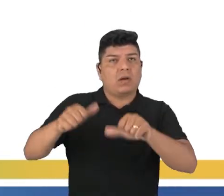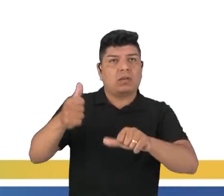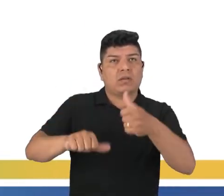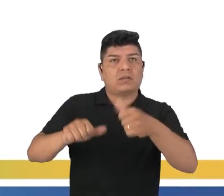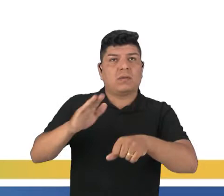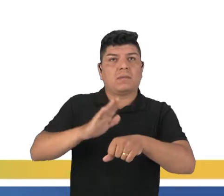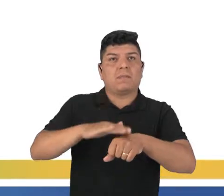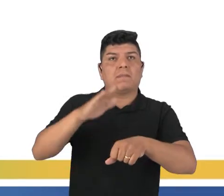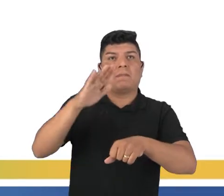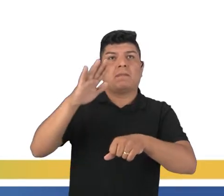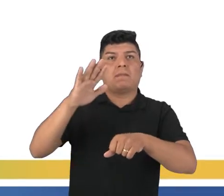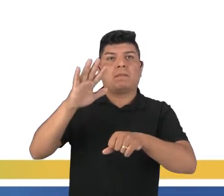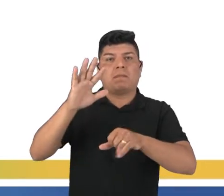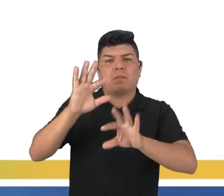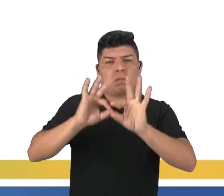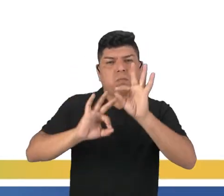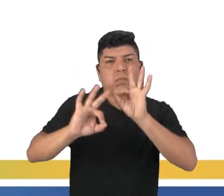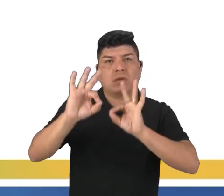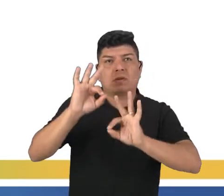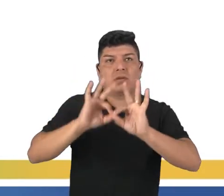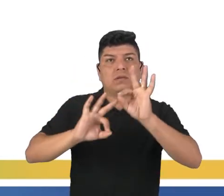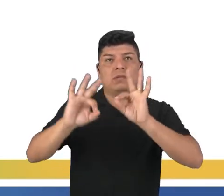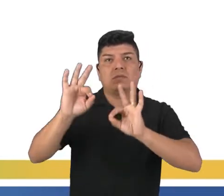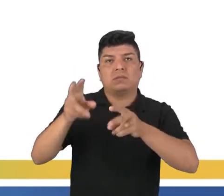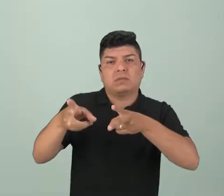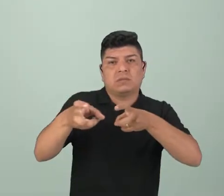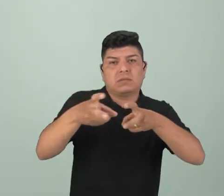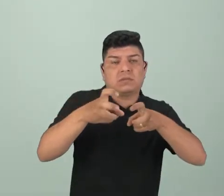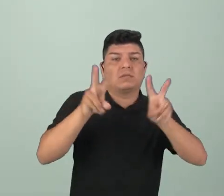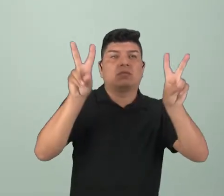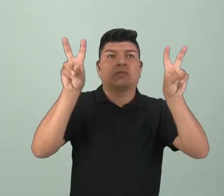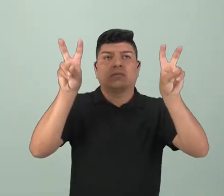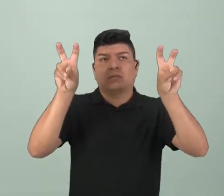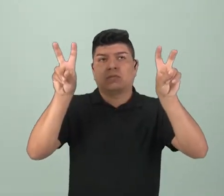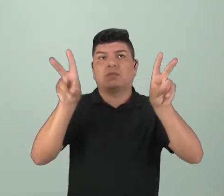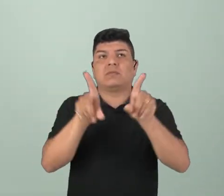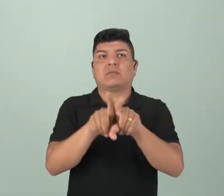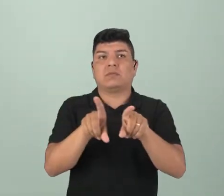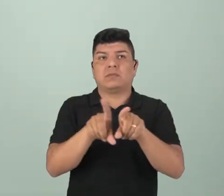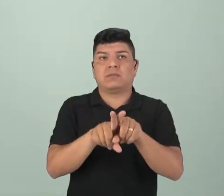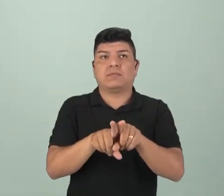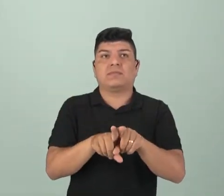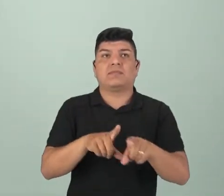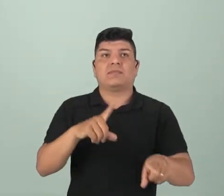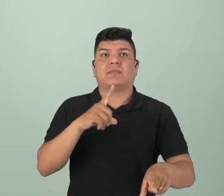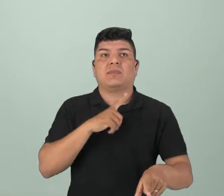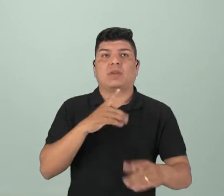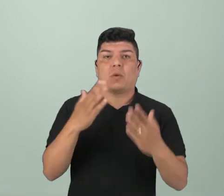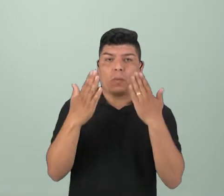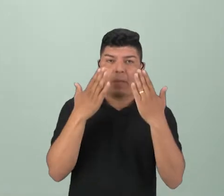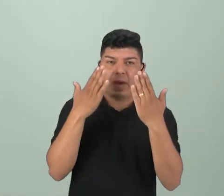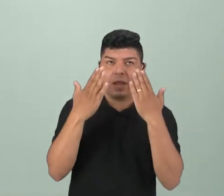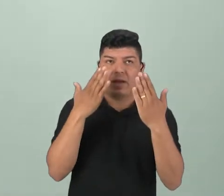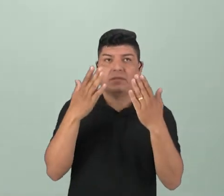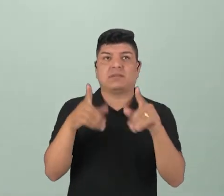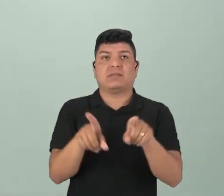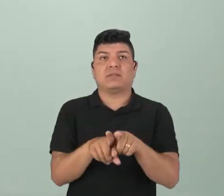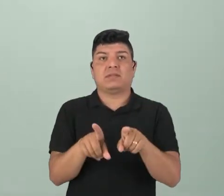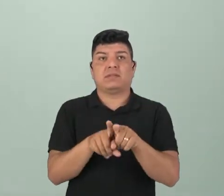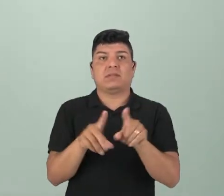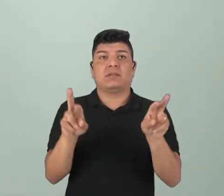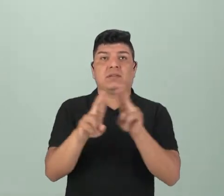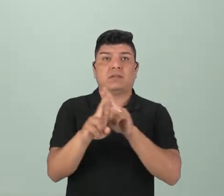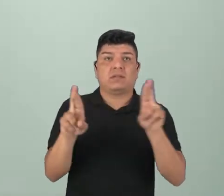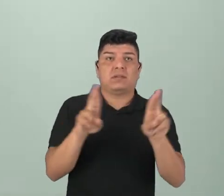análise mais pormenorizada ali de aspectos referentes ao tema, tá? Nós temos a comparação,